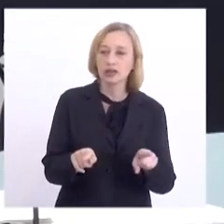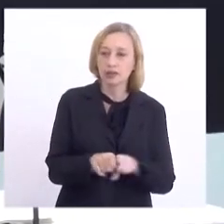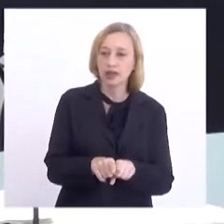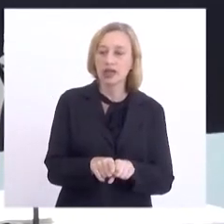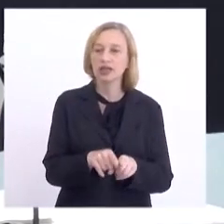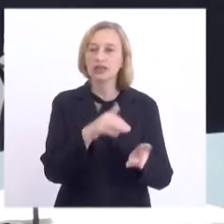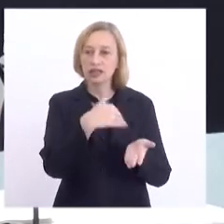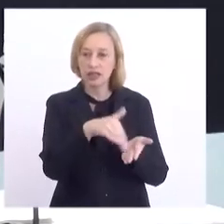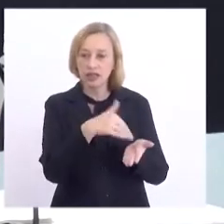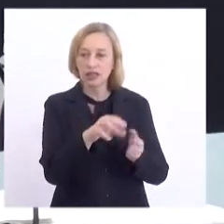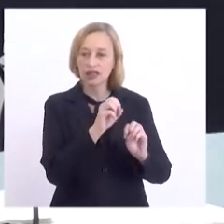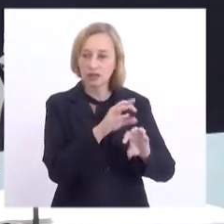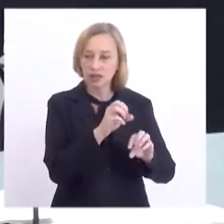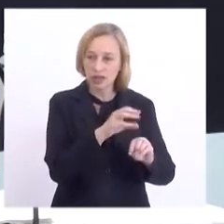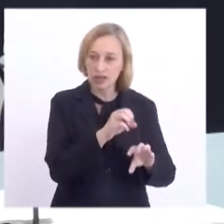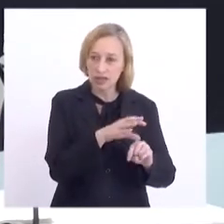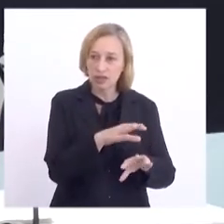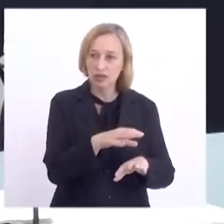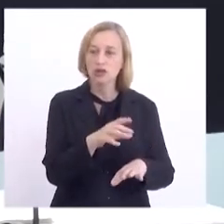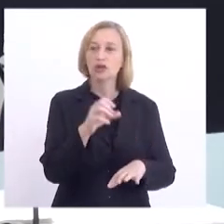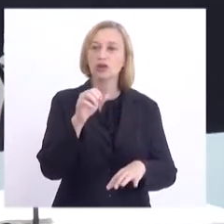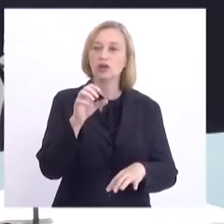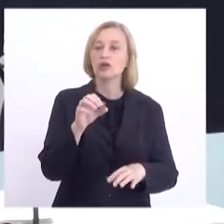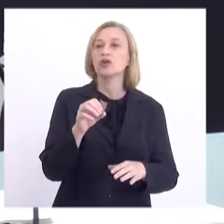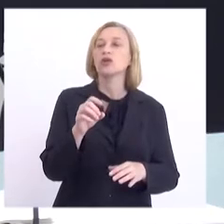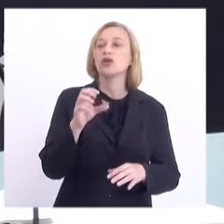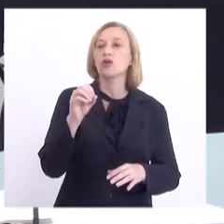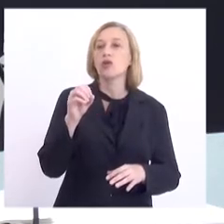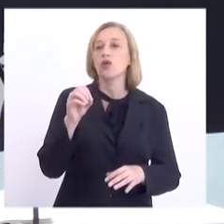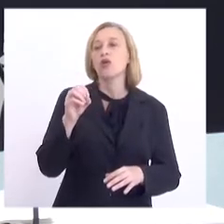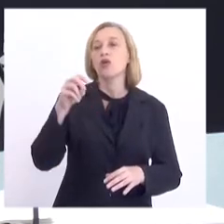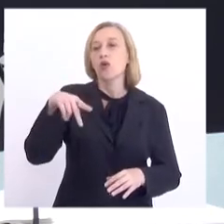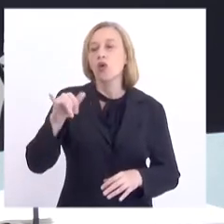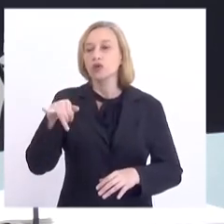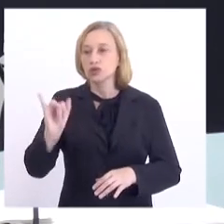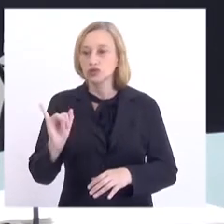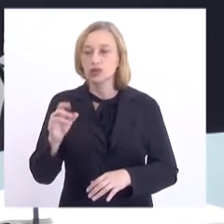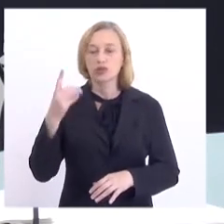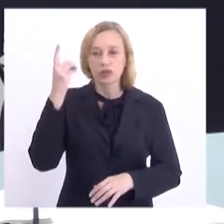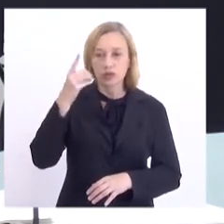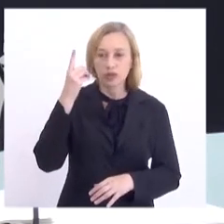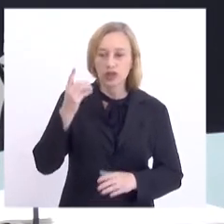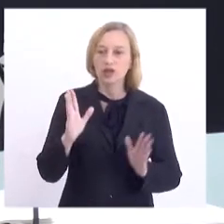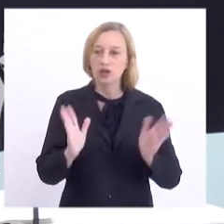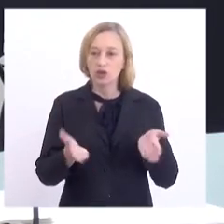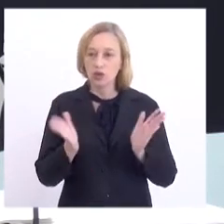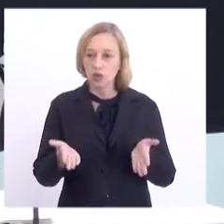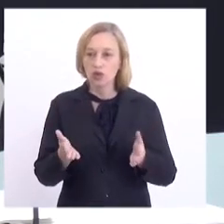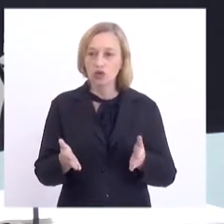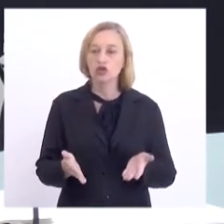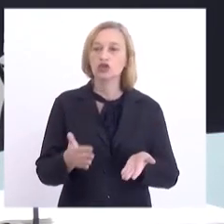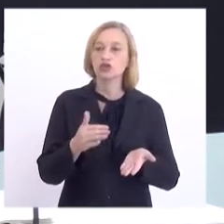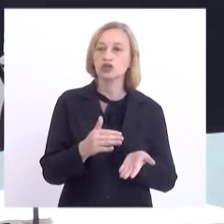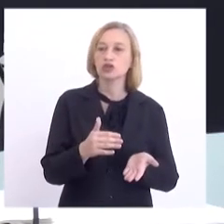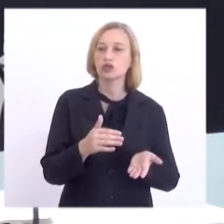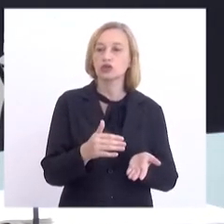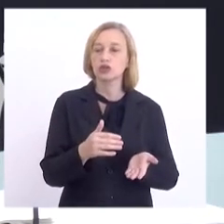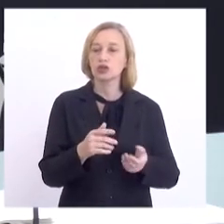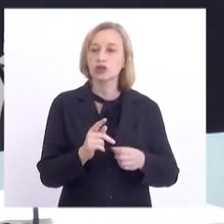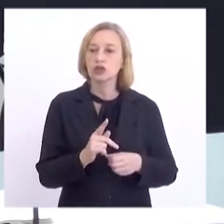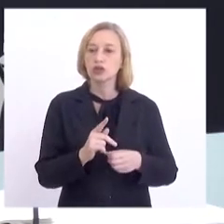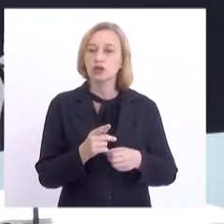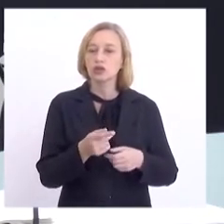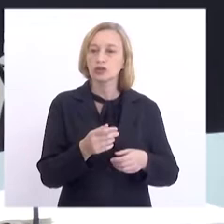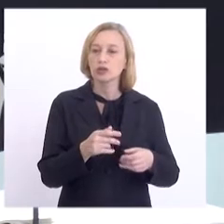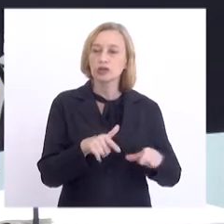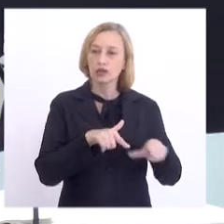hoje sou assessor-chefe da do grupo de trabalho de investimentos criado na Casa Civil para fazer essa